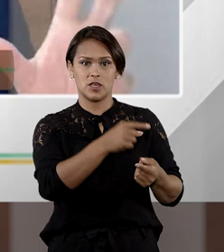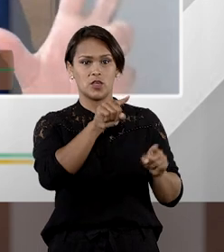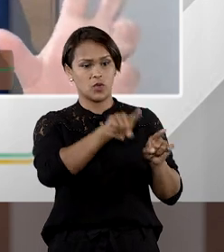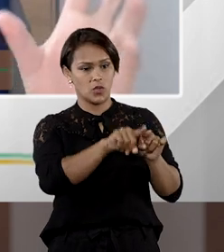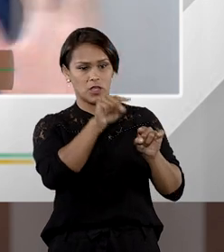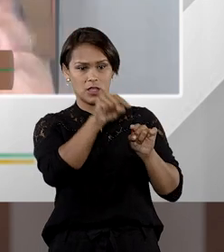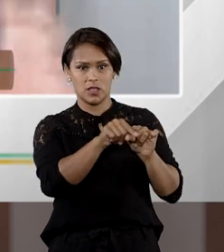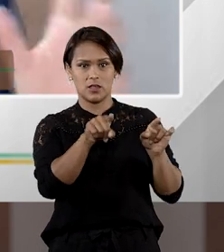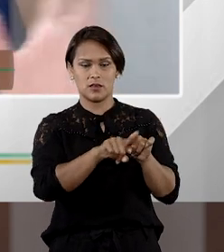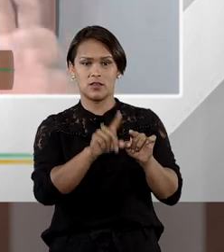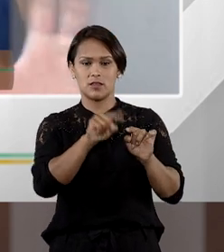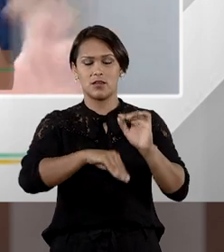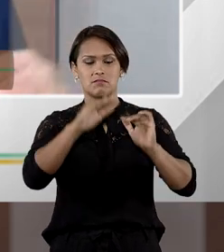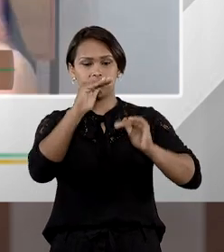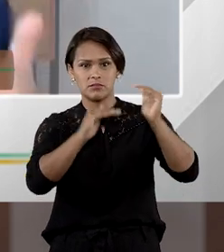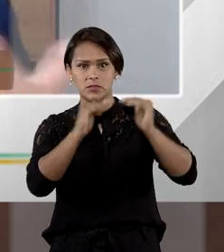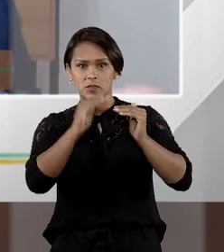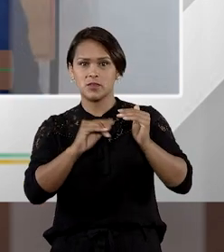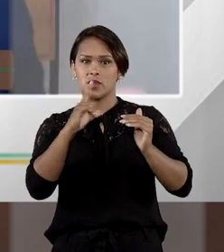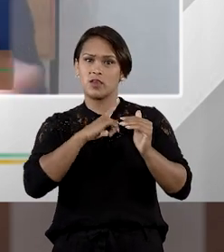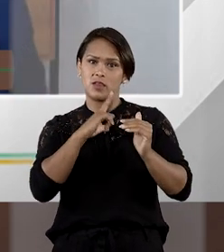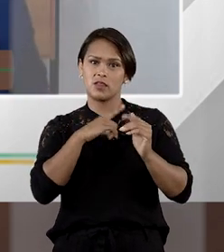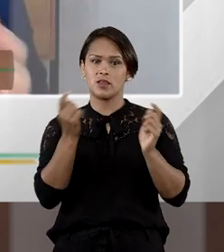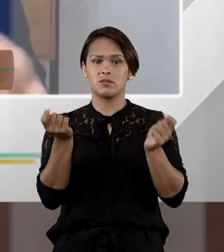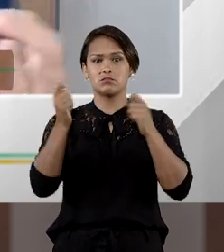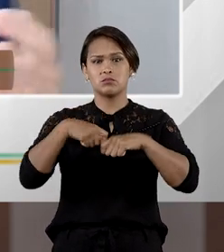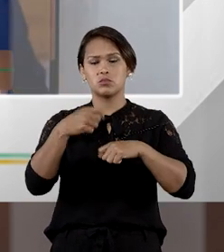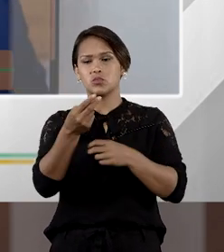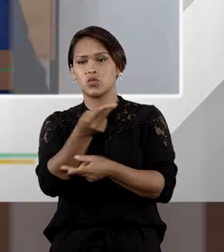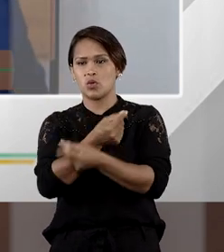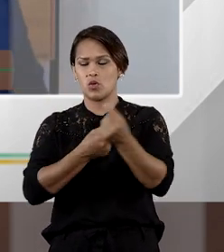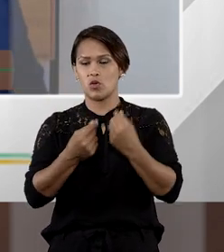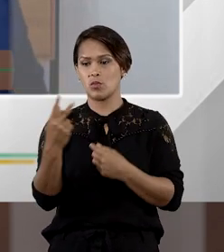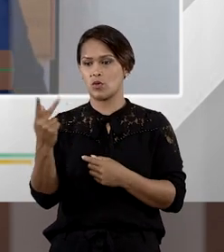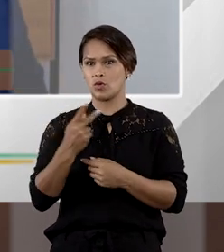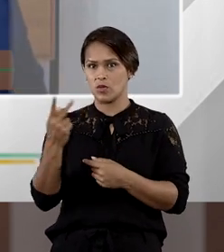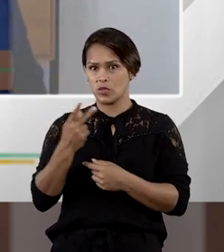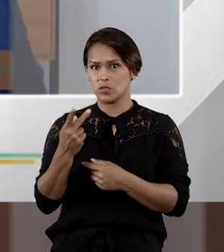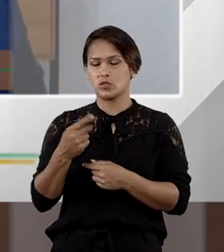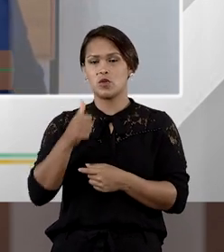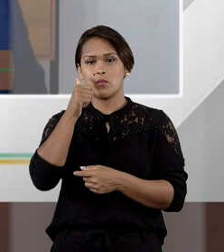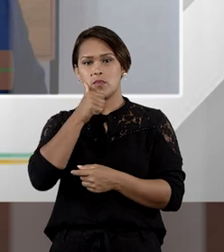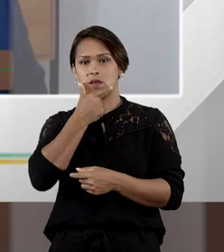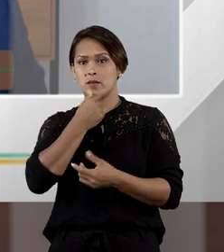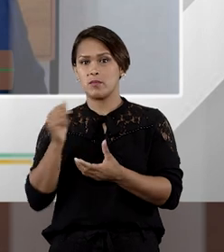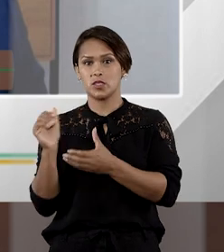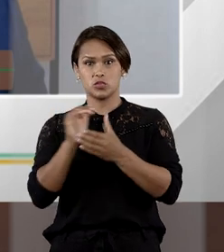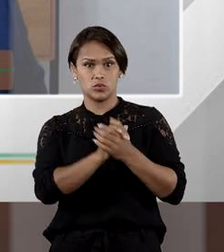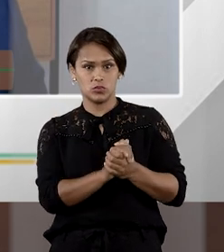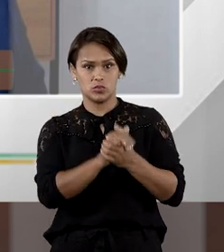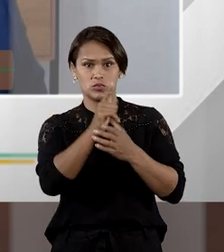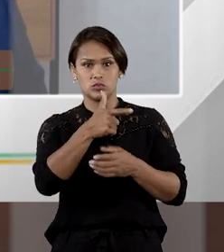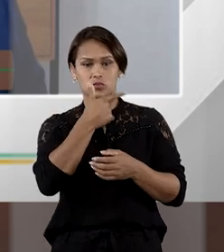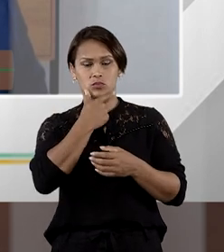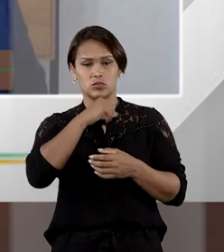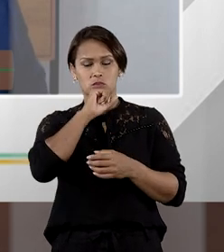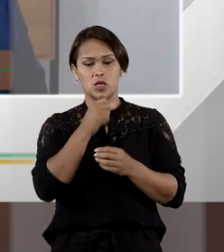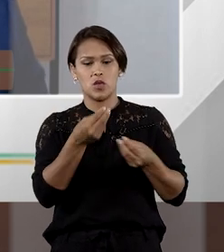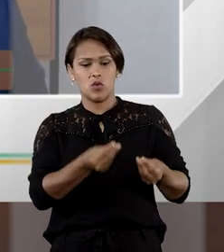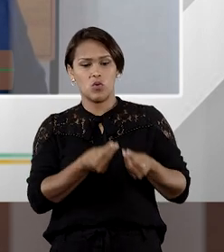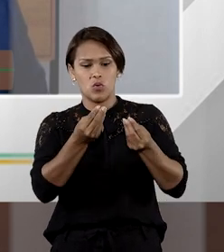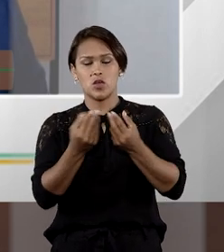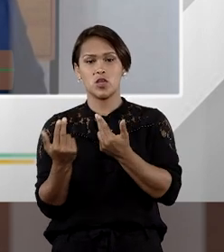Então, na proporção de que, havendo condição econômica, os dois, os genitores, né, devem contribuir na